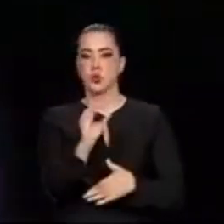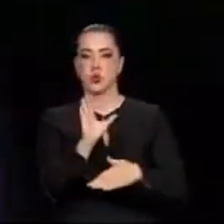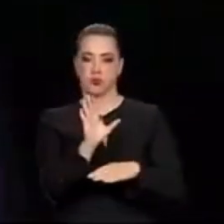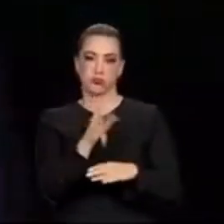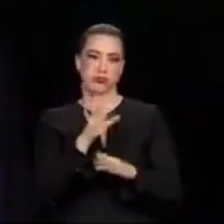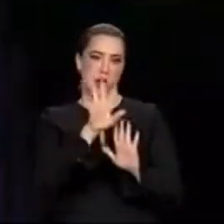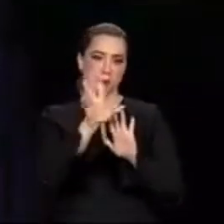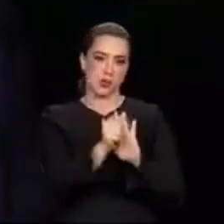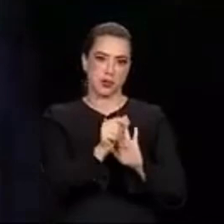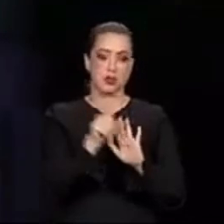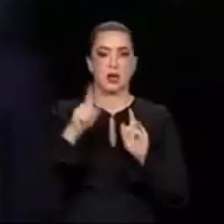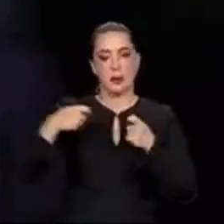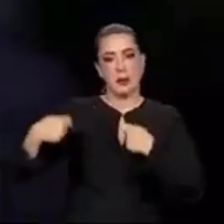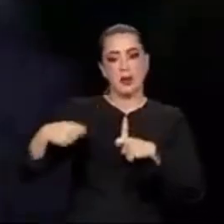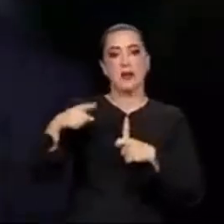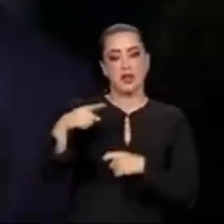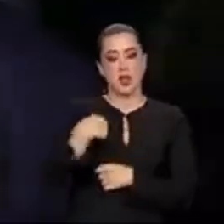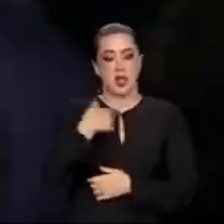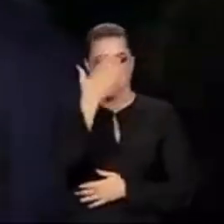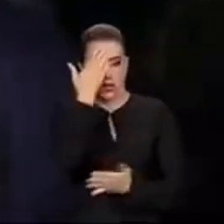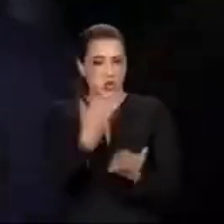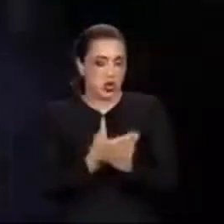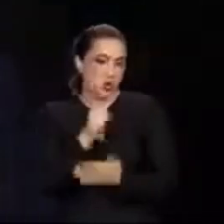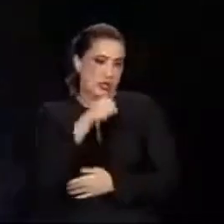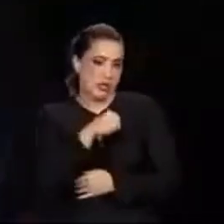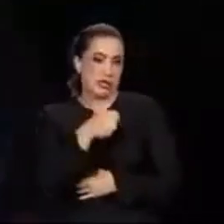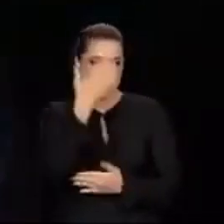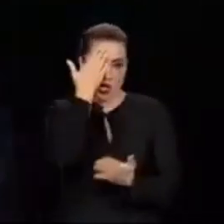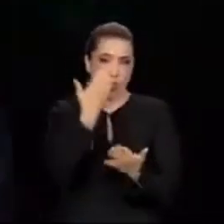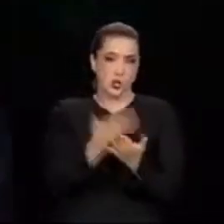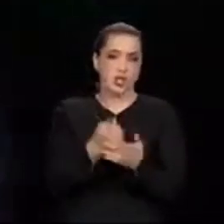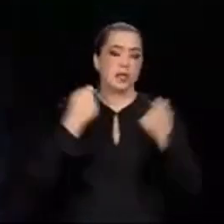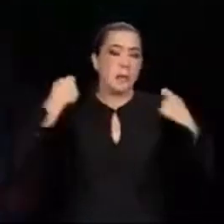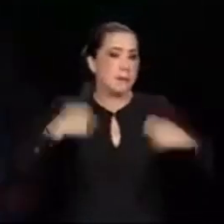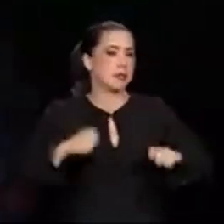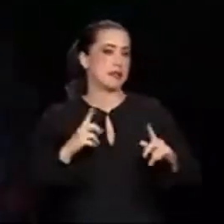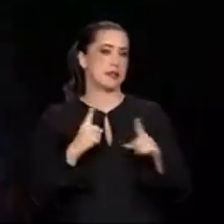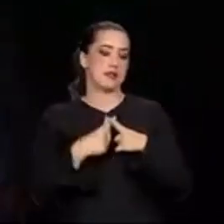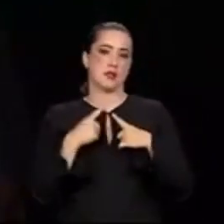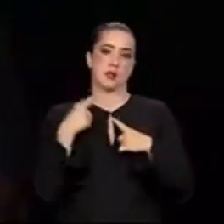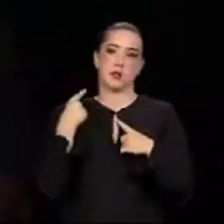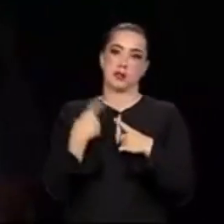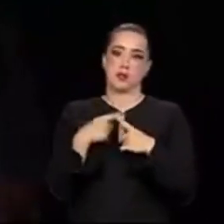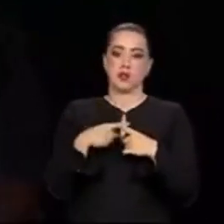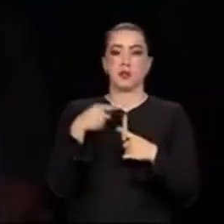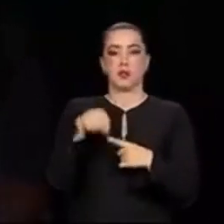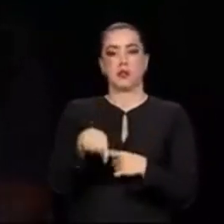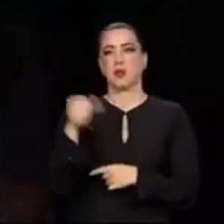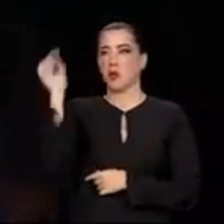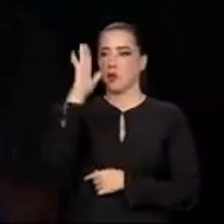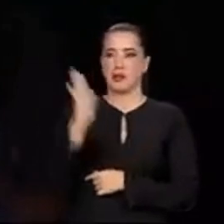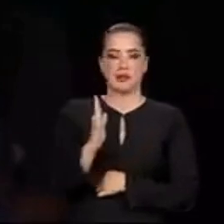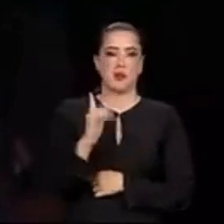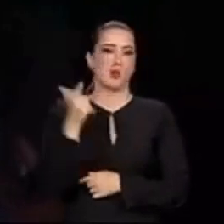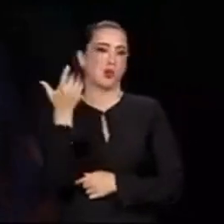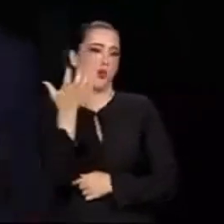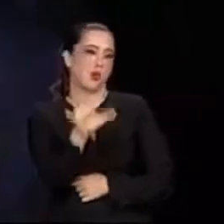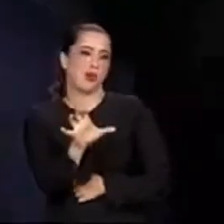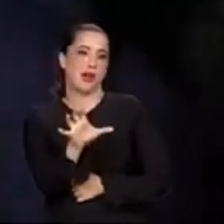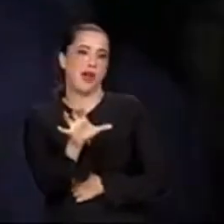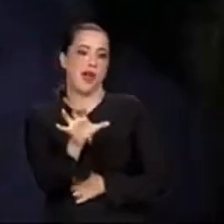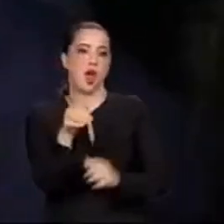participa porque veja o Brasil não quer transformar Amazônia no santuário da humanidade